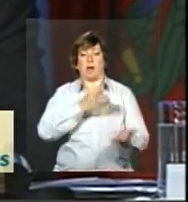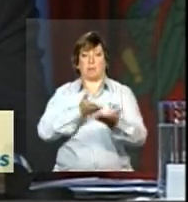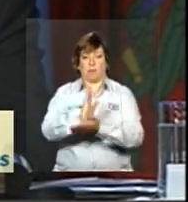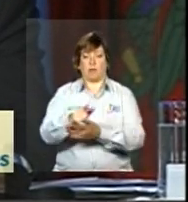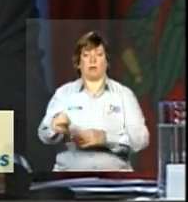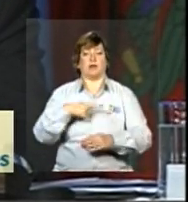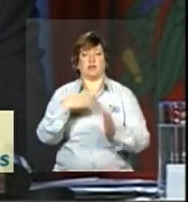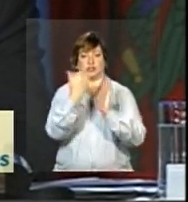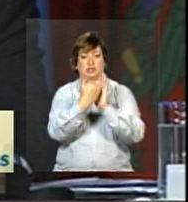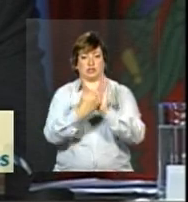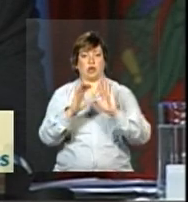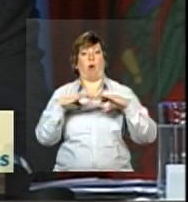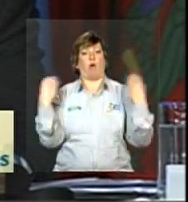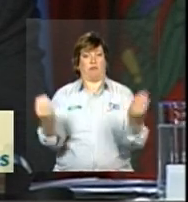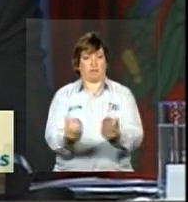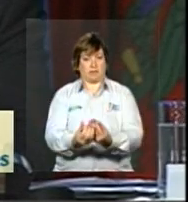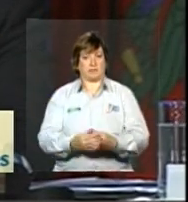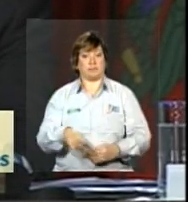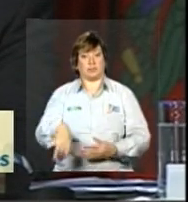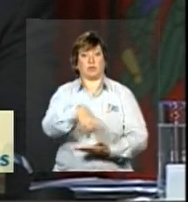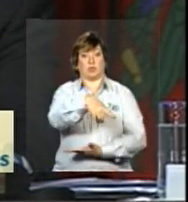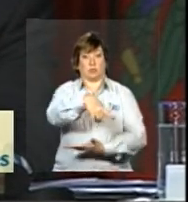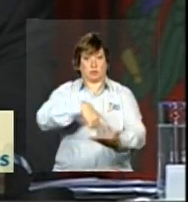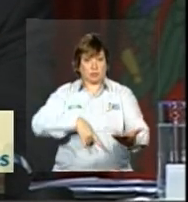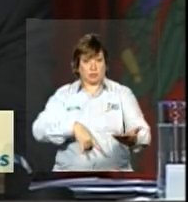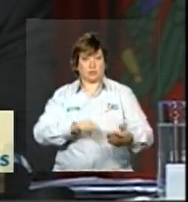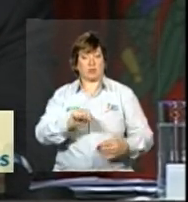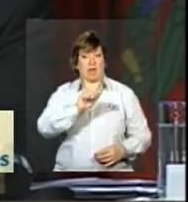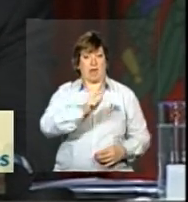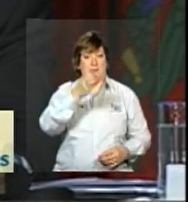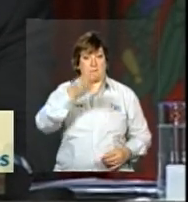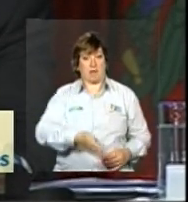da conferência. É, o documento